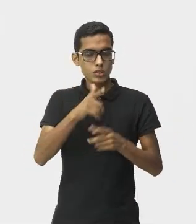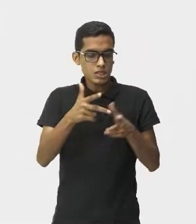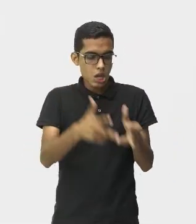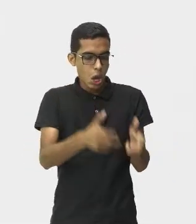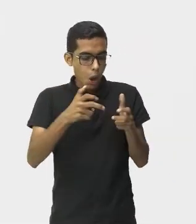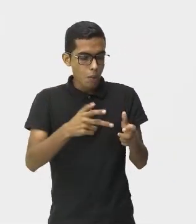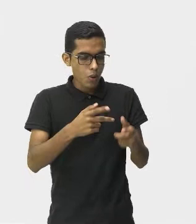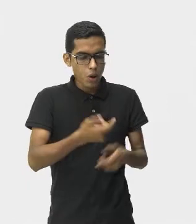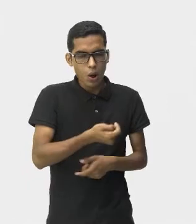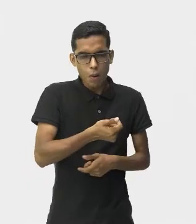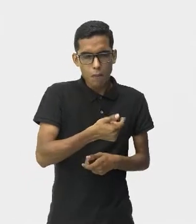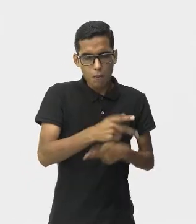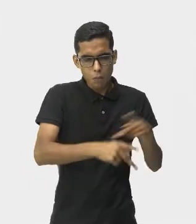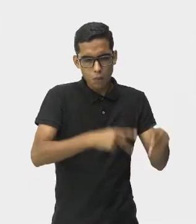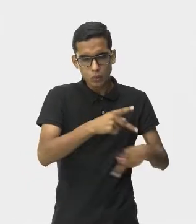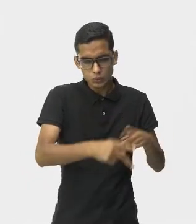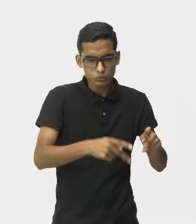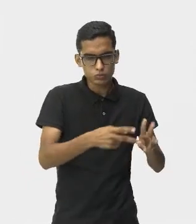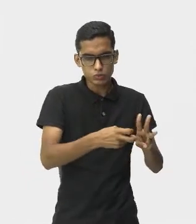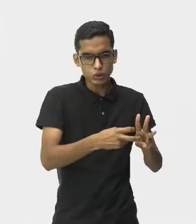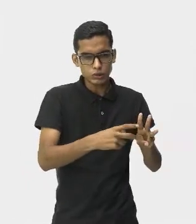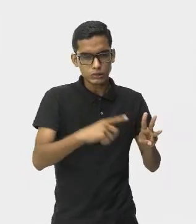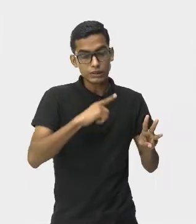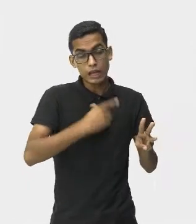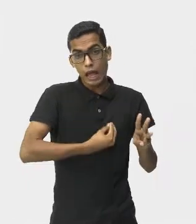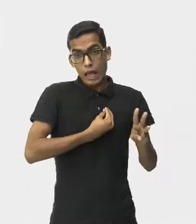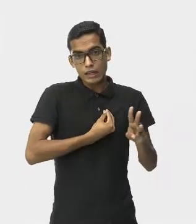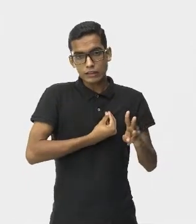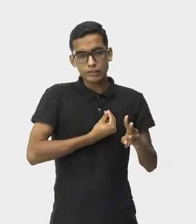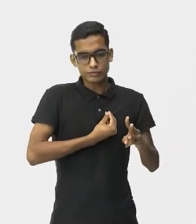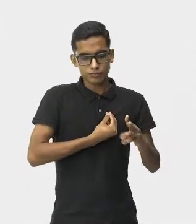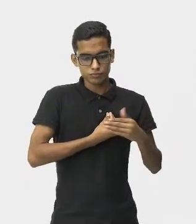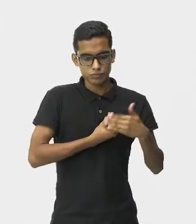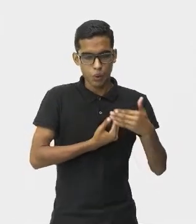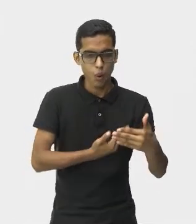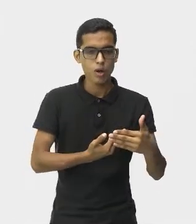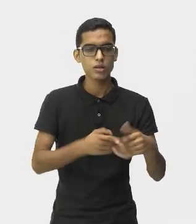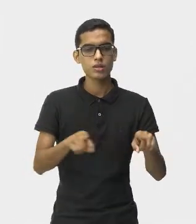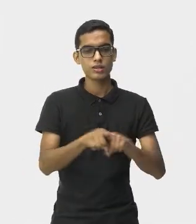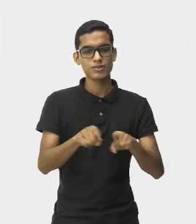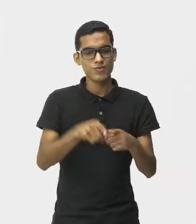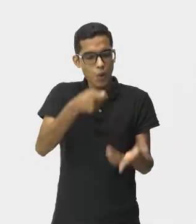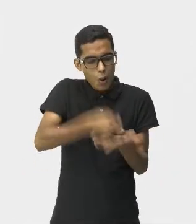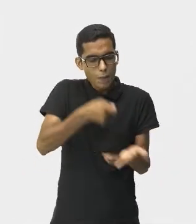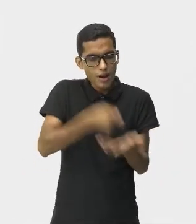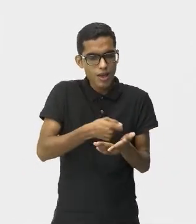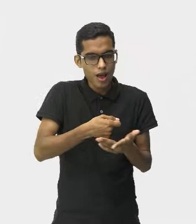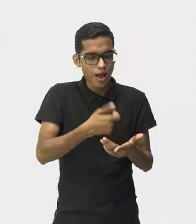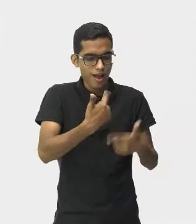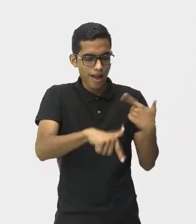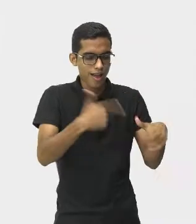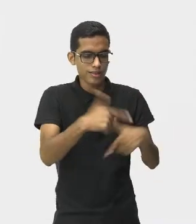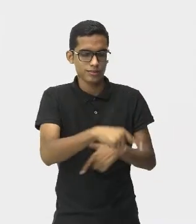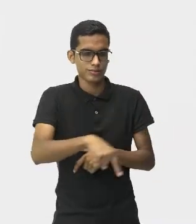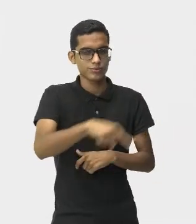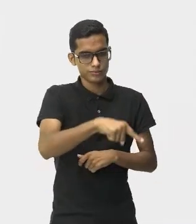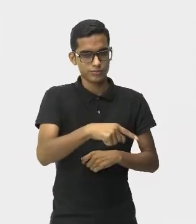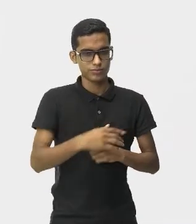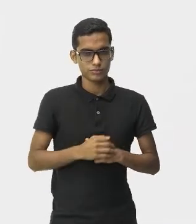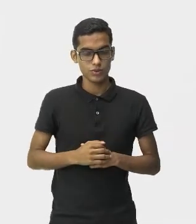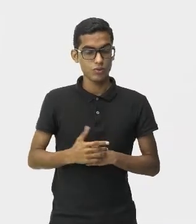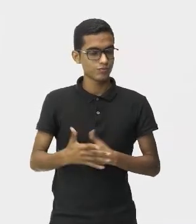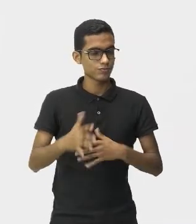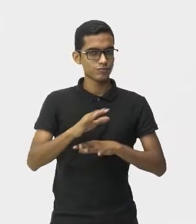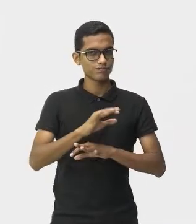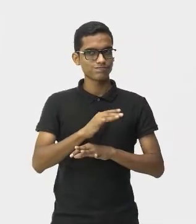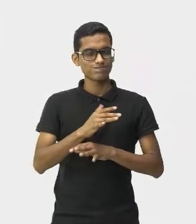poucos indígenas que sobreviveram e obrigá-los a trabalhar. Gente, esse período foi terrível para a nossa história, para a história da